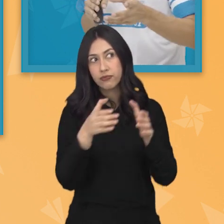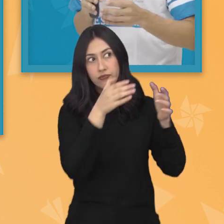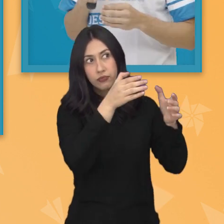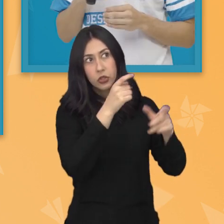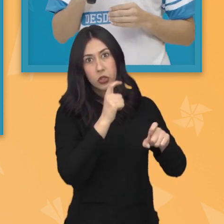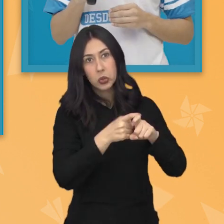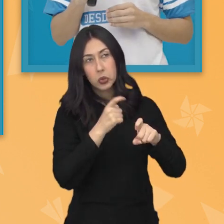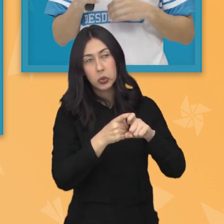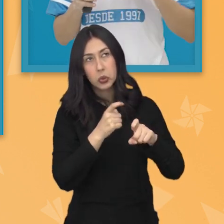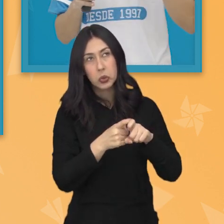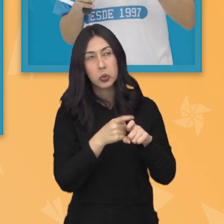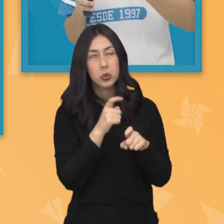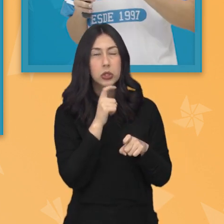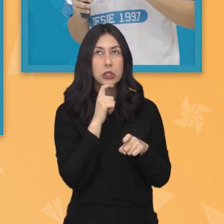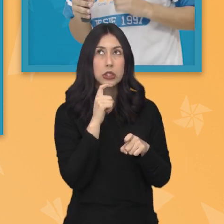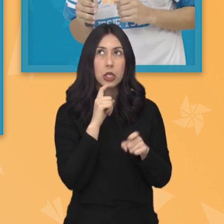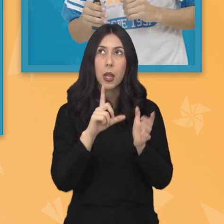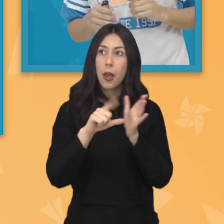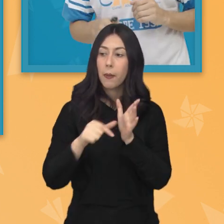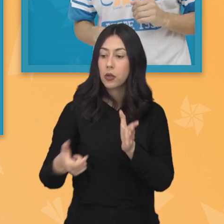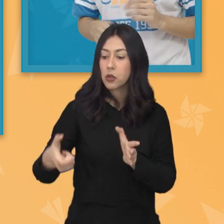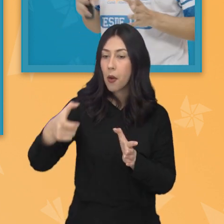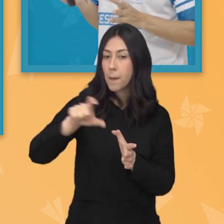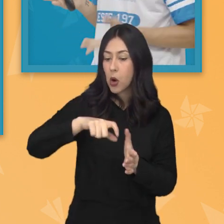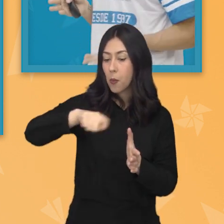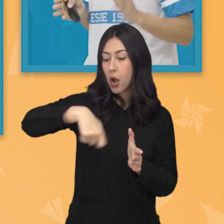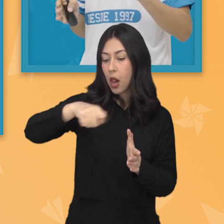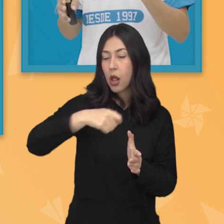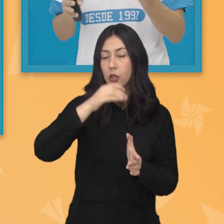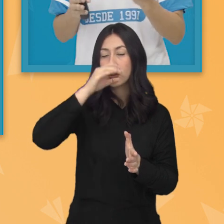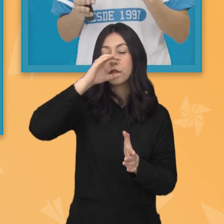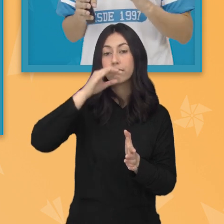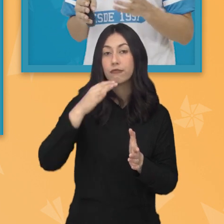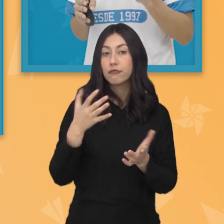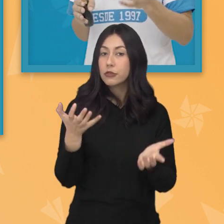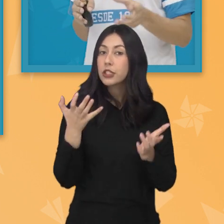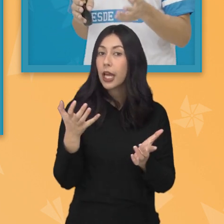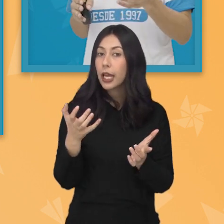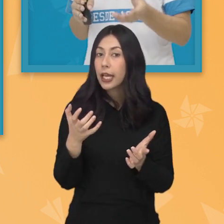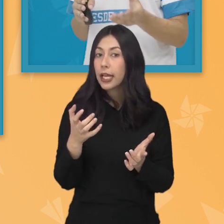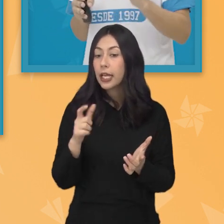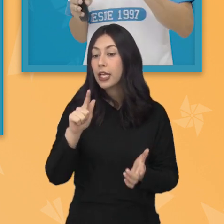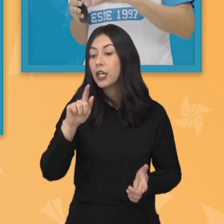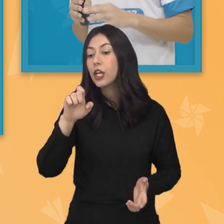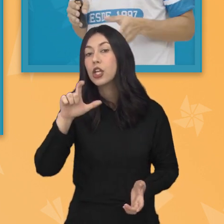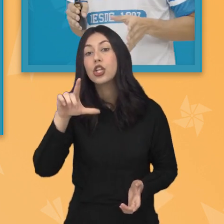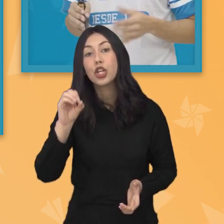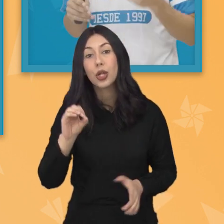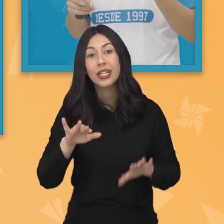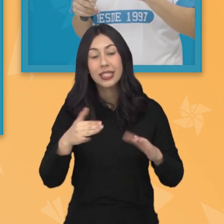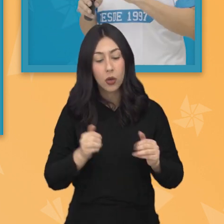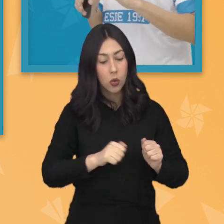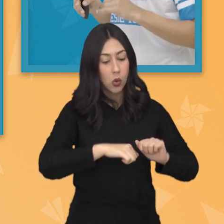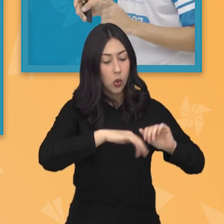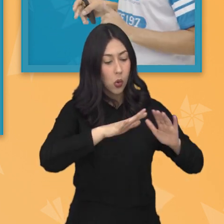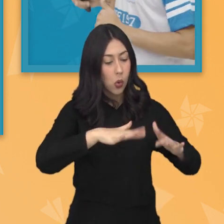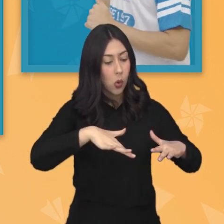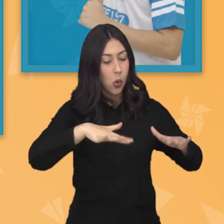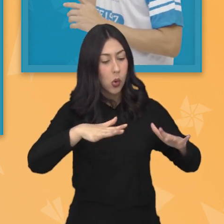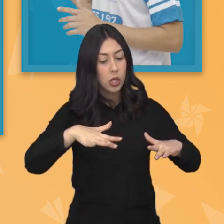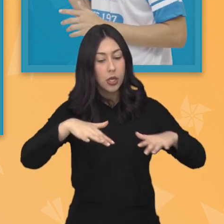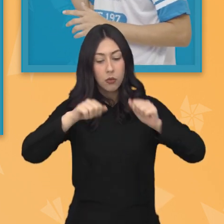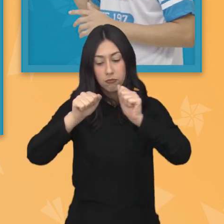colocar no seu suco depois para beber na hora do almoço, você está querendo formar um cubo de gelo. Você está no estado líquido e vai se solidificar.